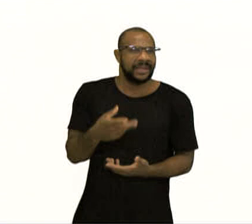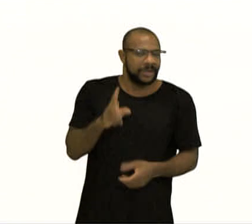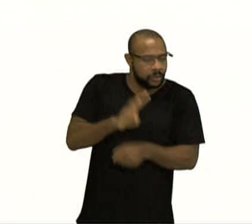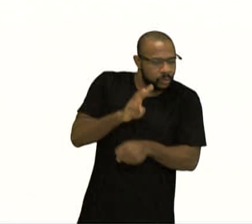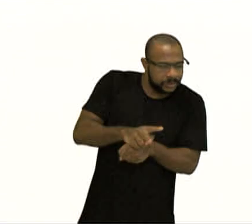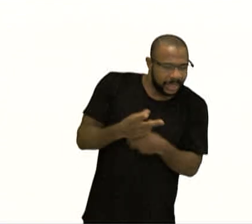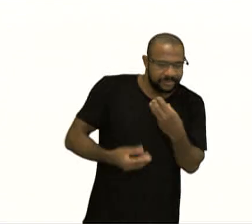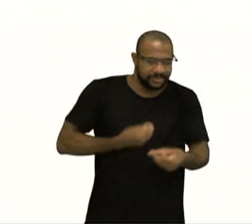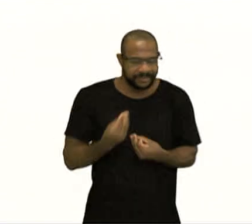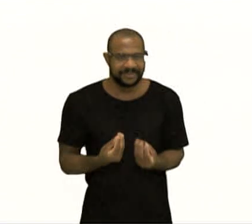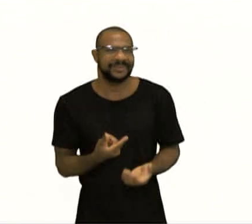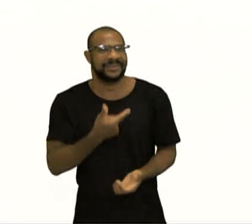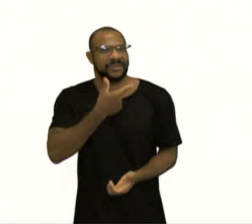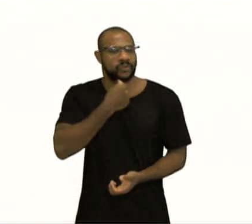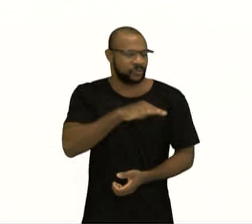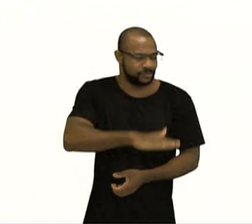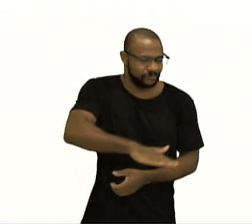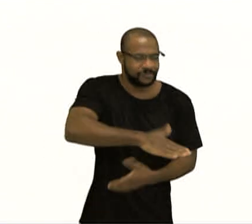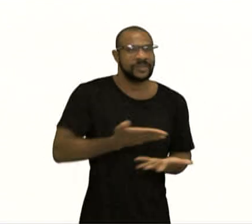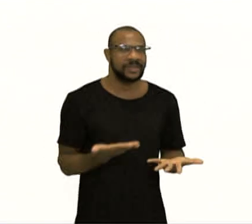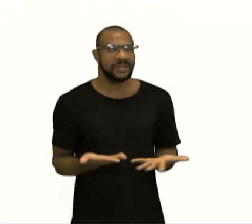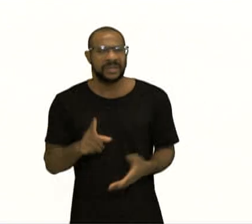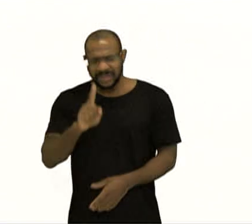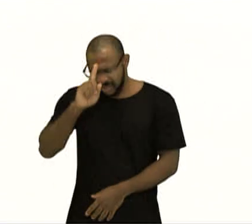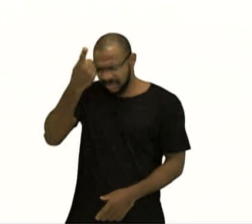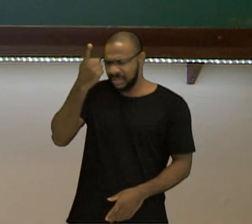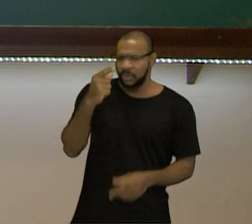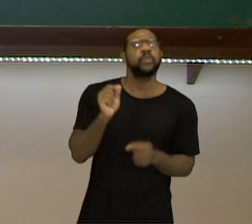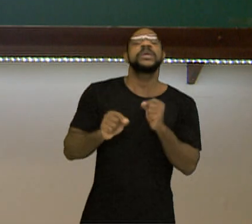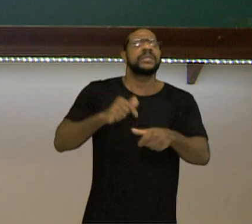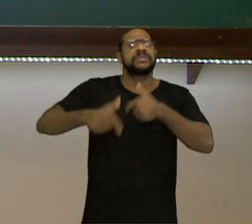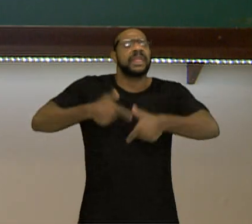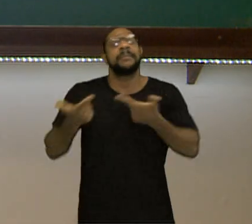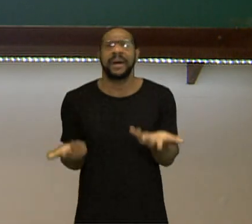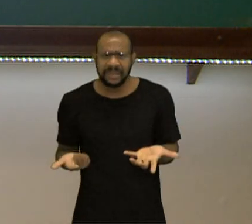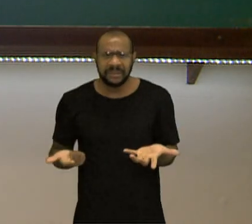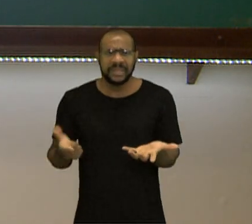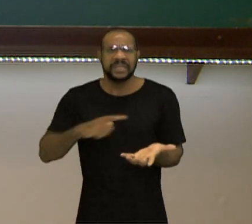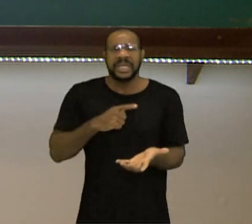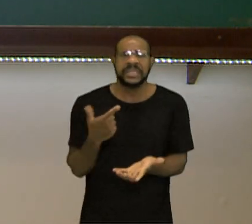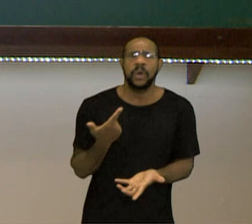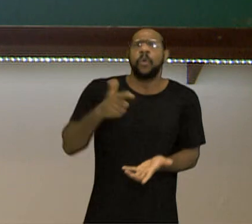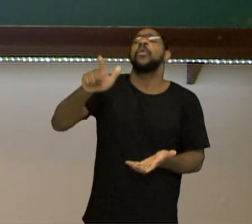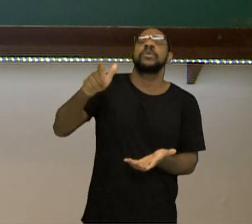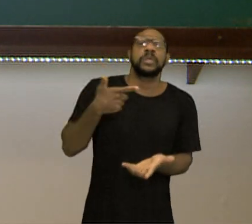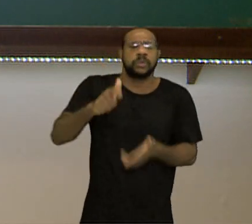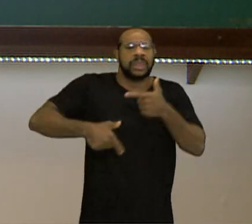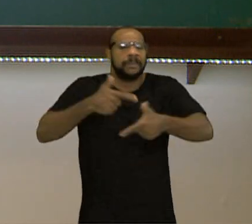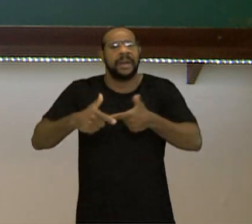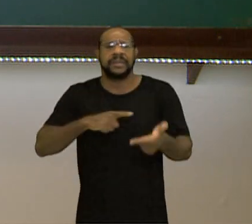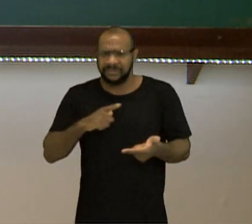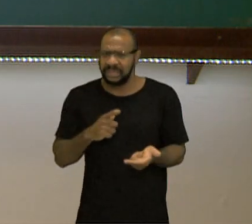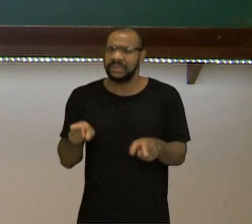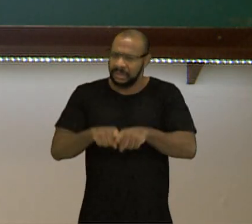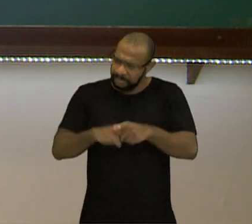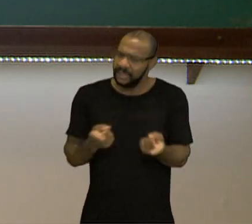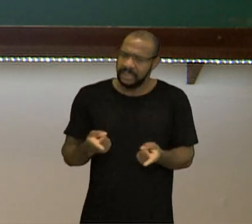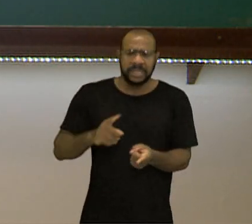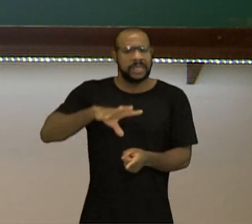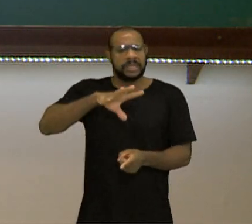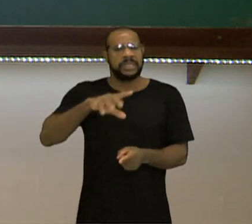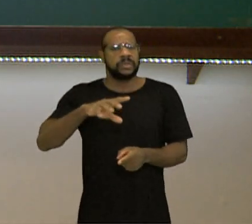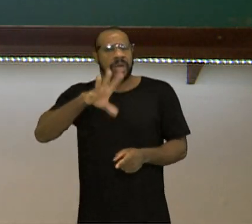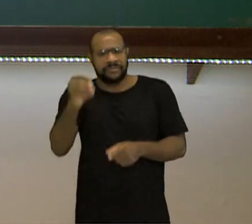a função de uma ama de leite? Você tem ideia de quais outras atividades, para além da agricultura, que eram exercidas